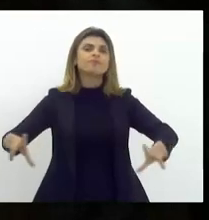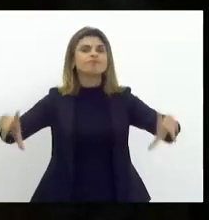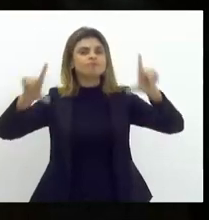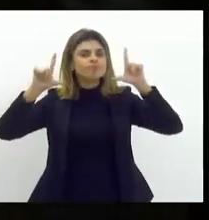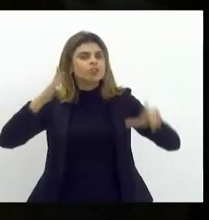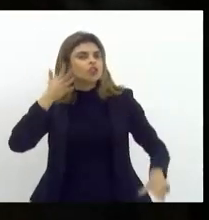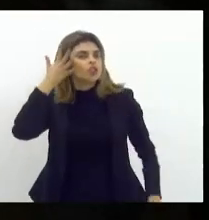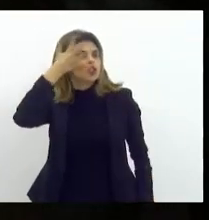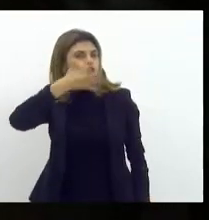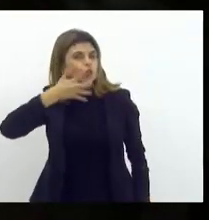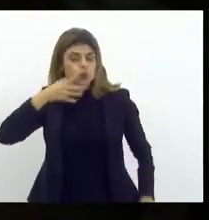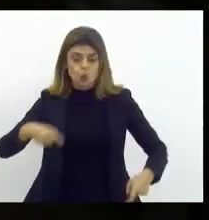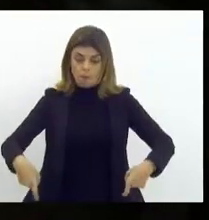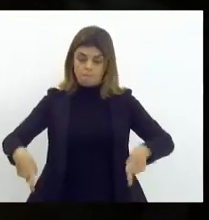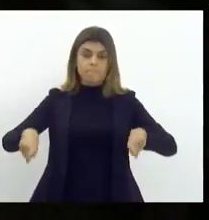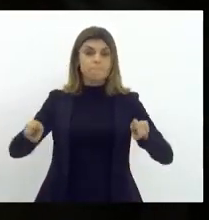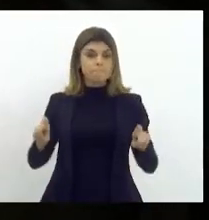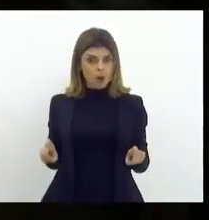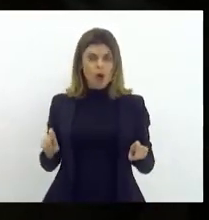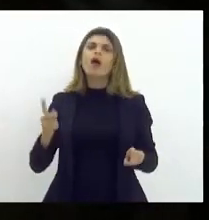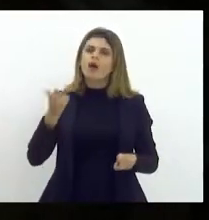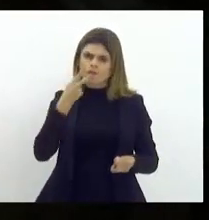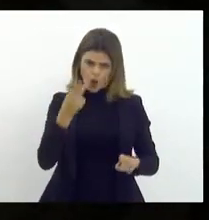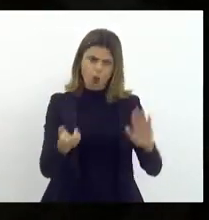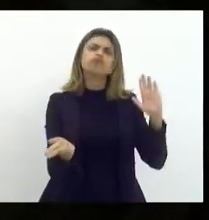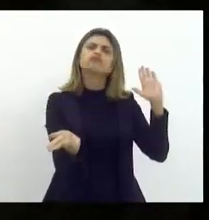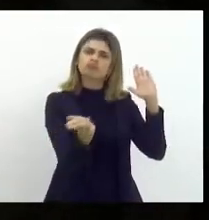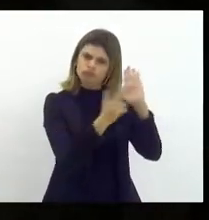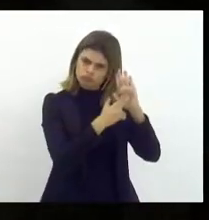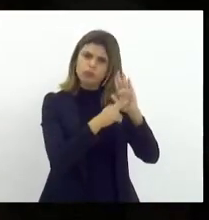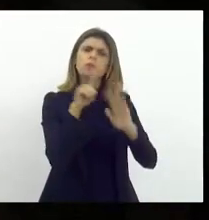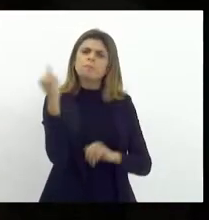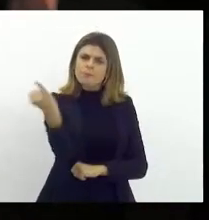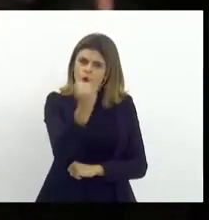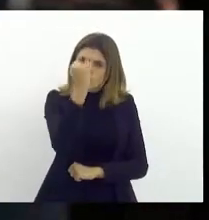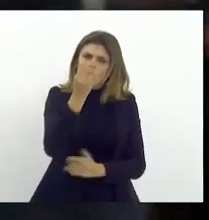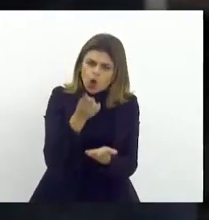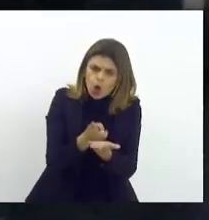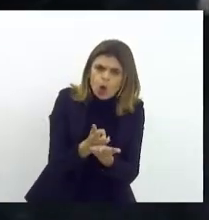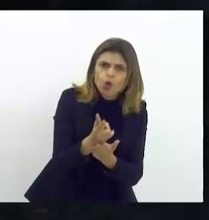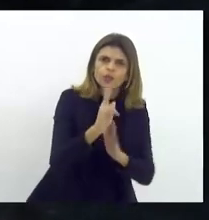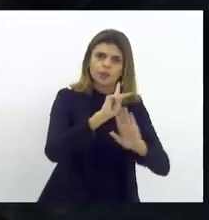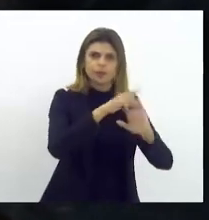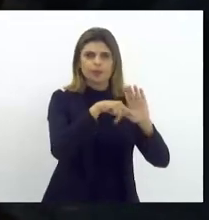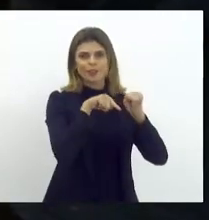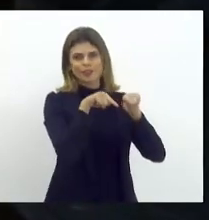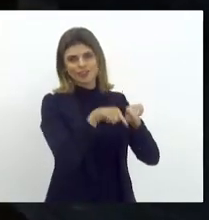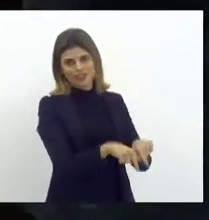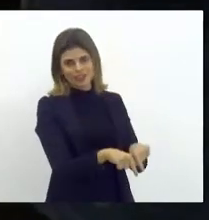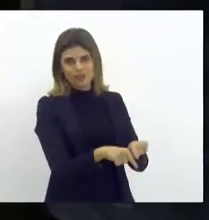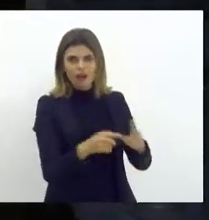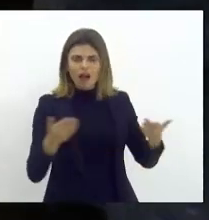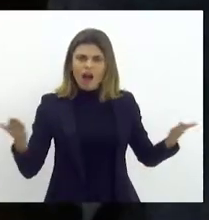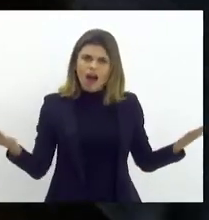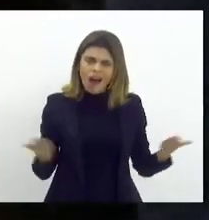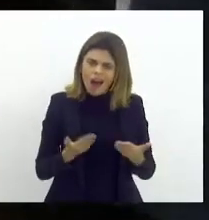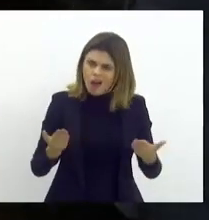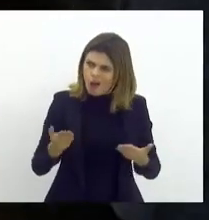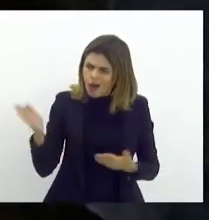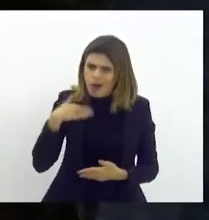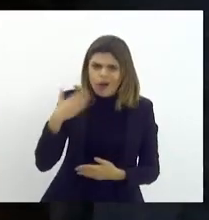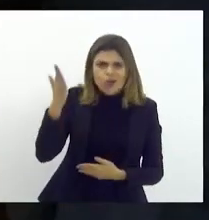seu discurso de posse ele deu destaque a importância desse programa e quando a gente vai olhar